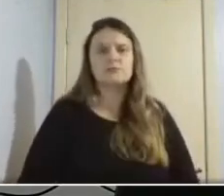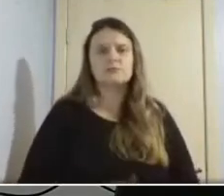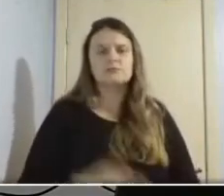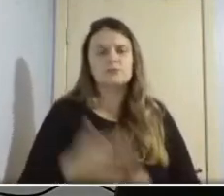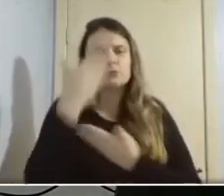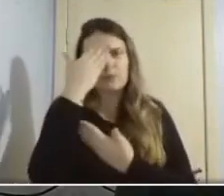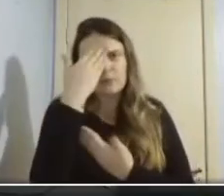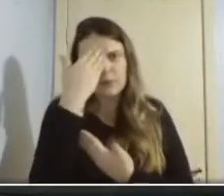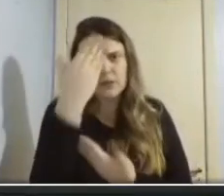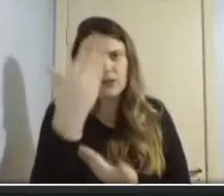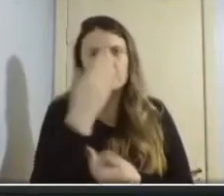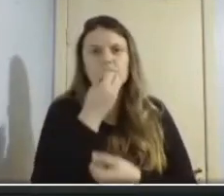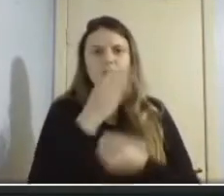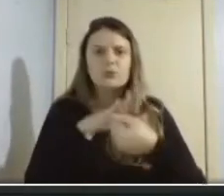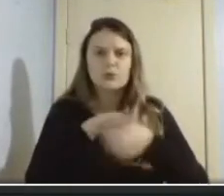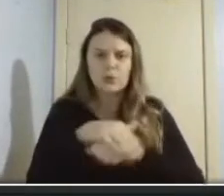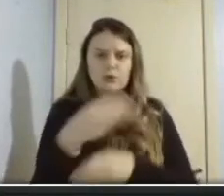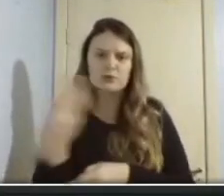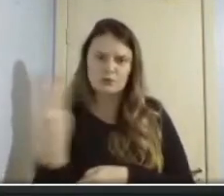noite a vocês.